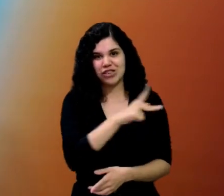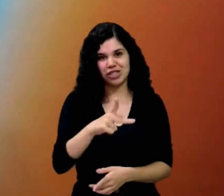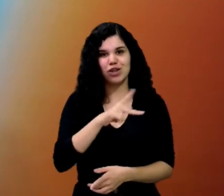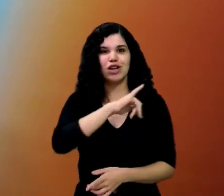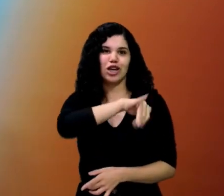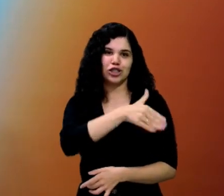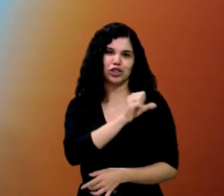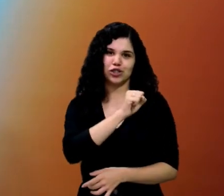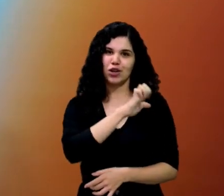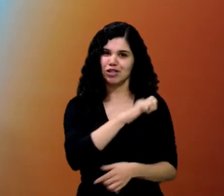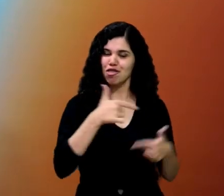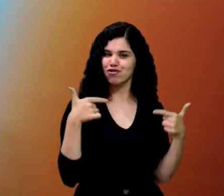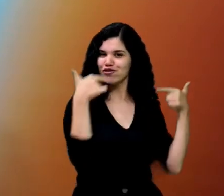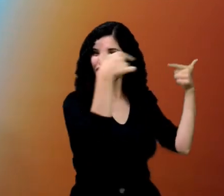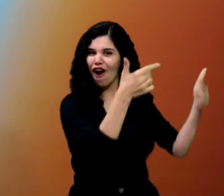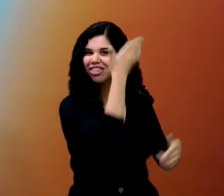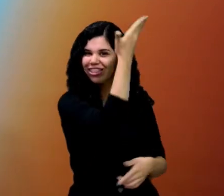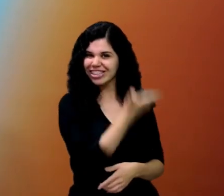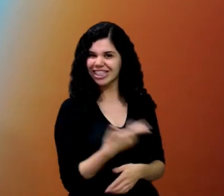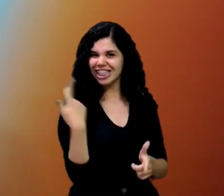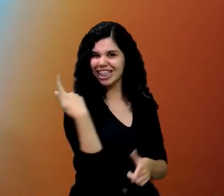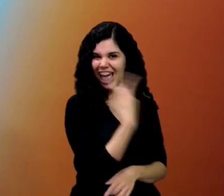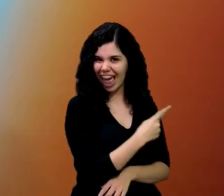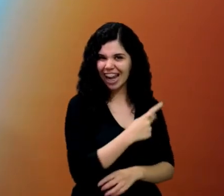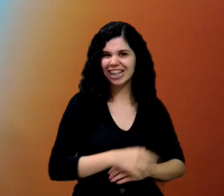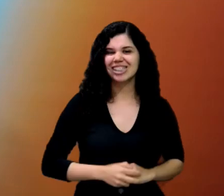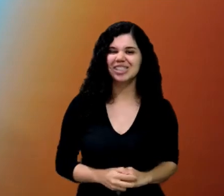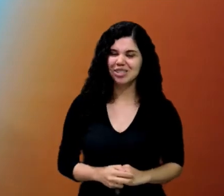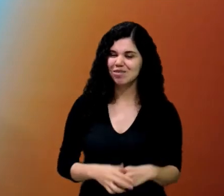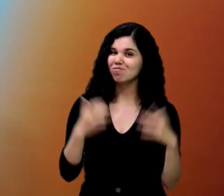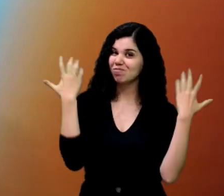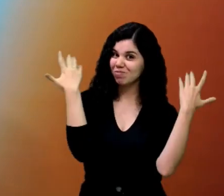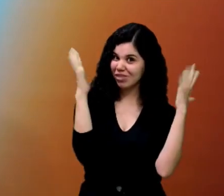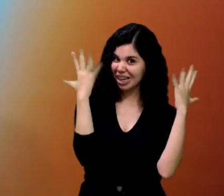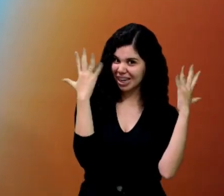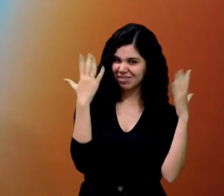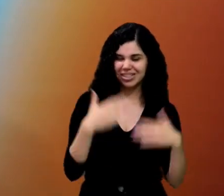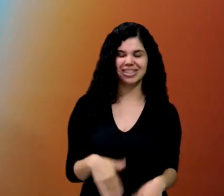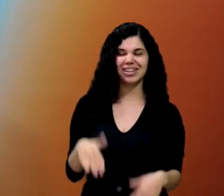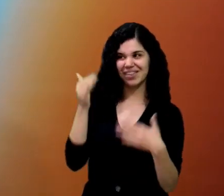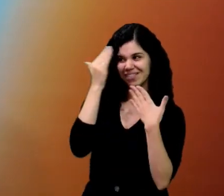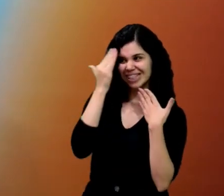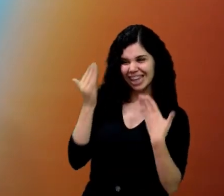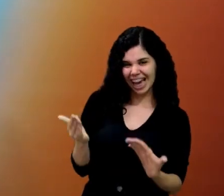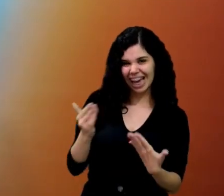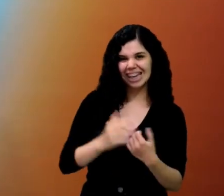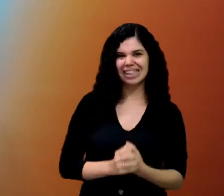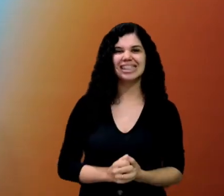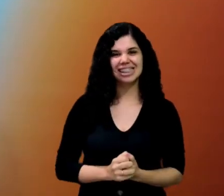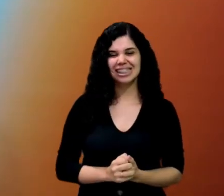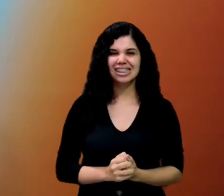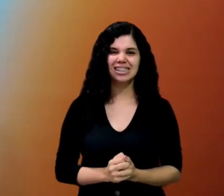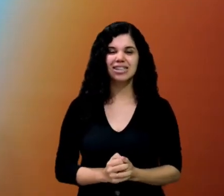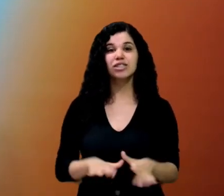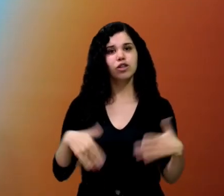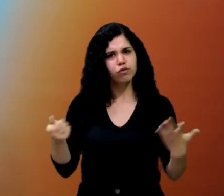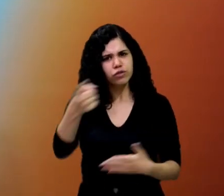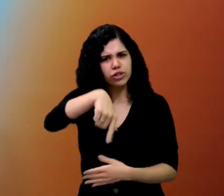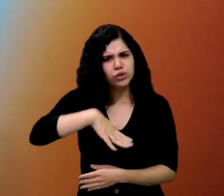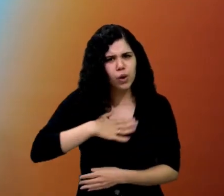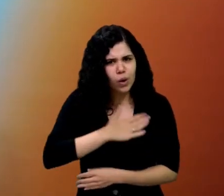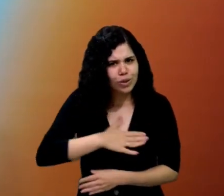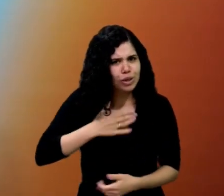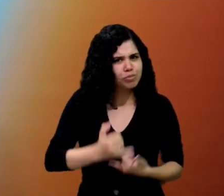Pois é. A sorte dessa vez estava com você, viu? Parabéns! Obrigada, professora Kátia. E aí, gostaram do